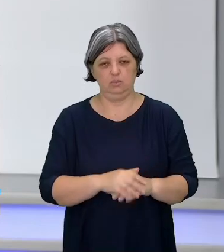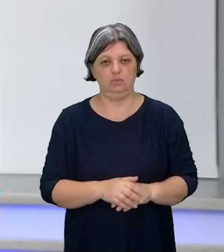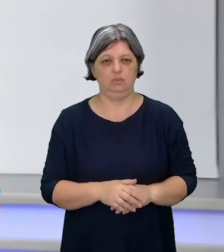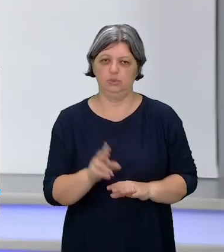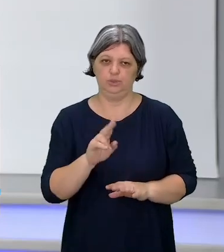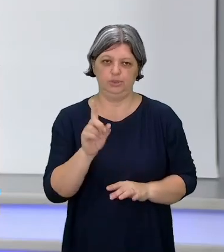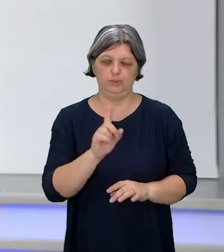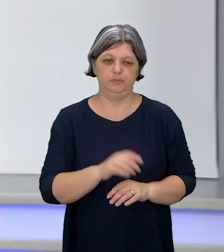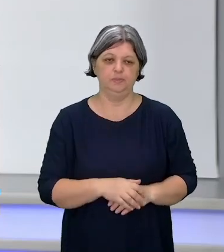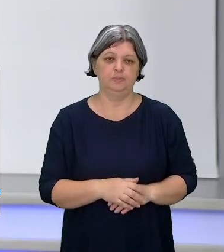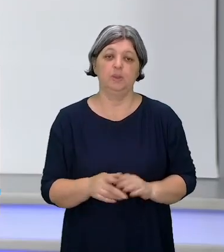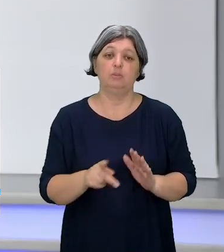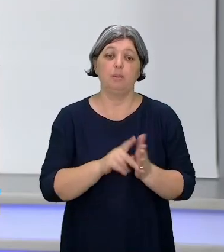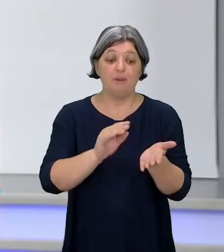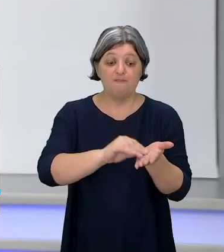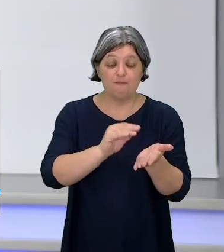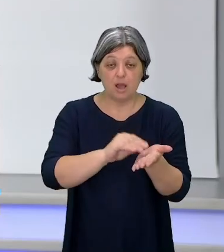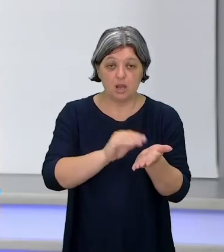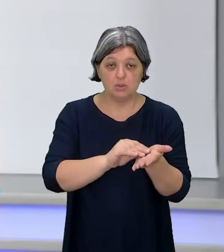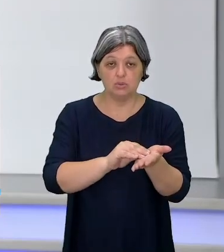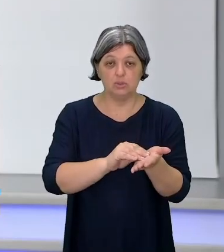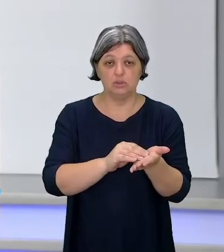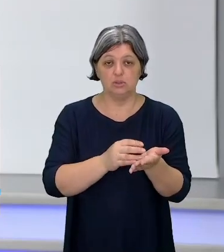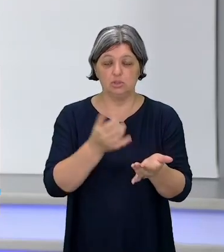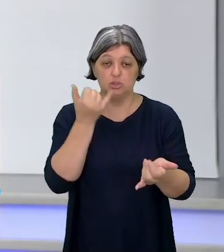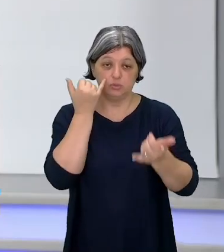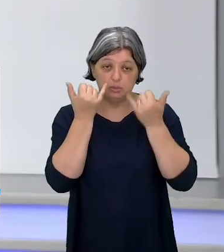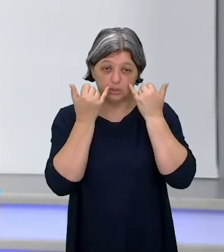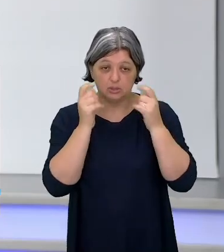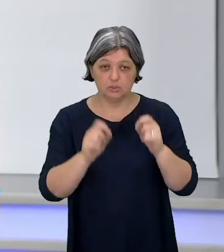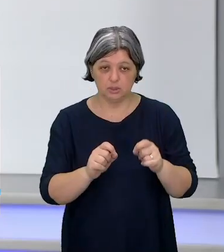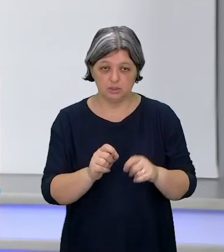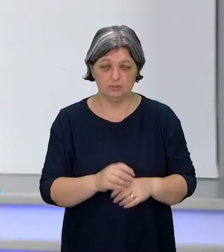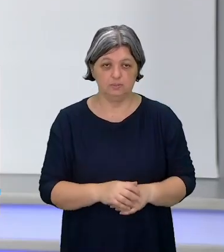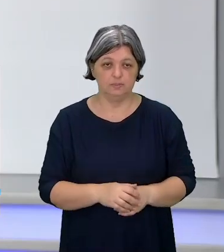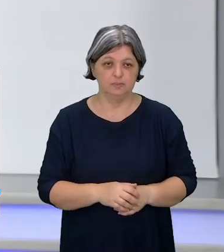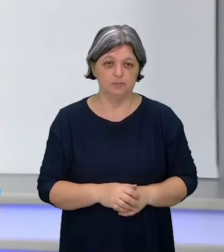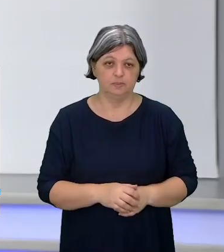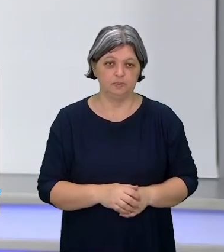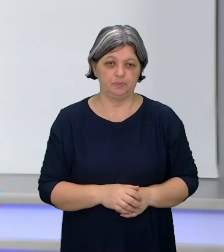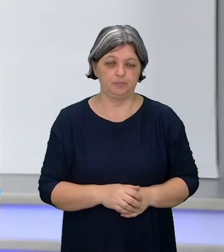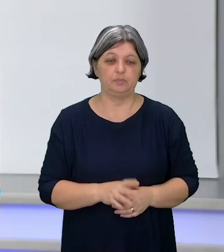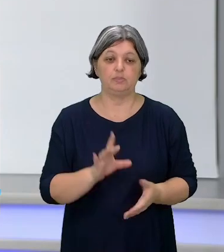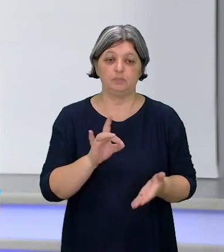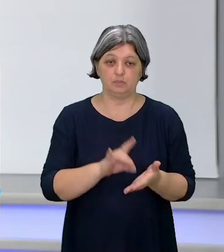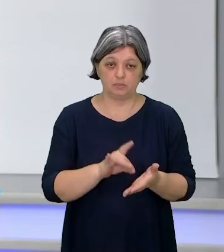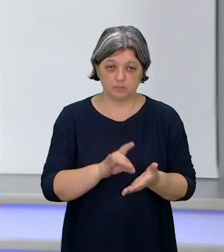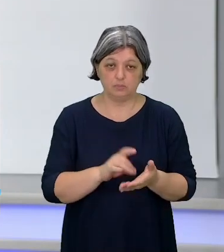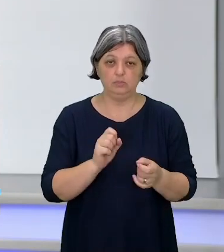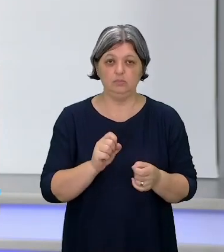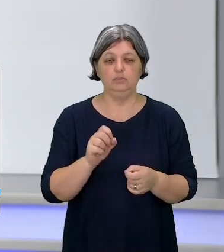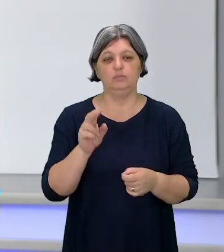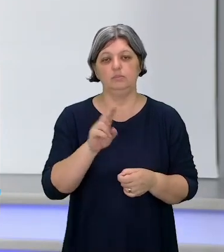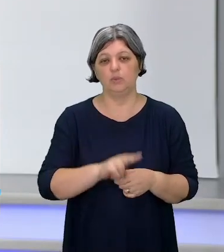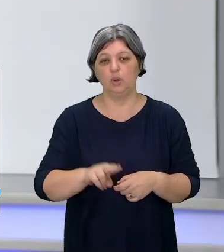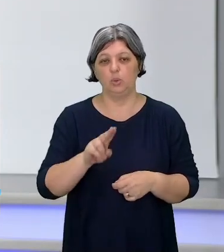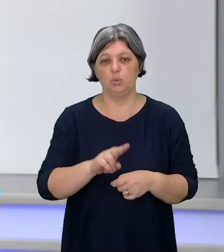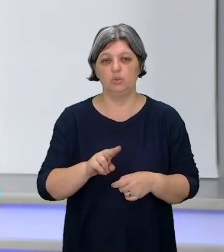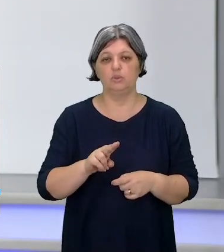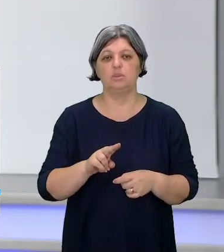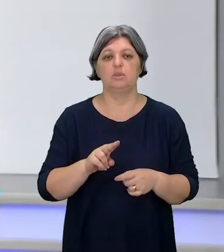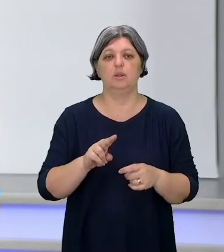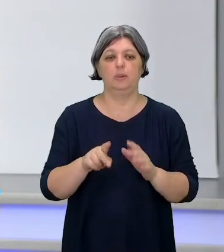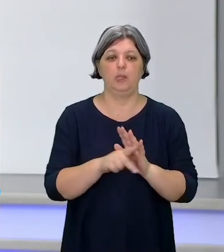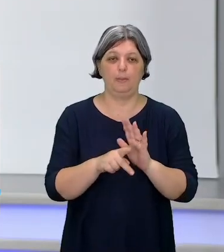mas desinformação que a gente tem, é por causa que as pessoas, na verdade, elas utilizam do texto como